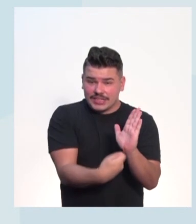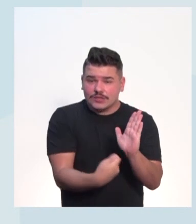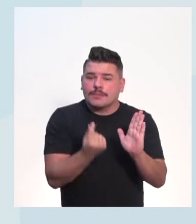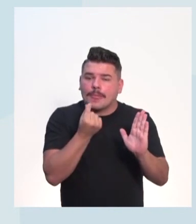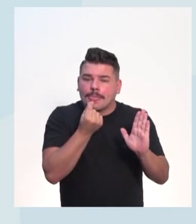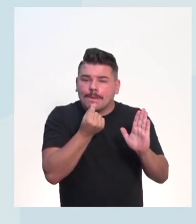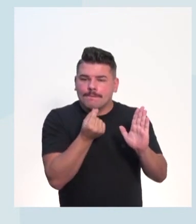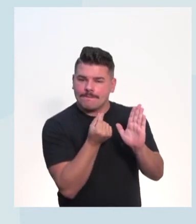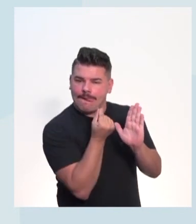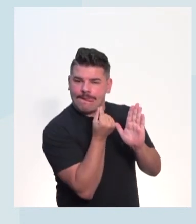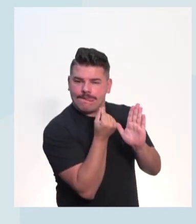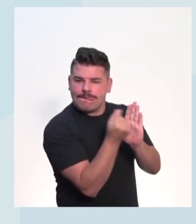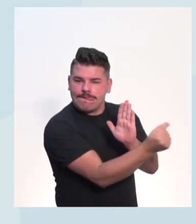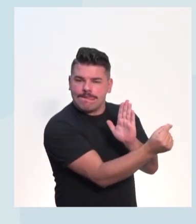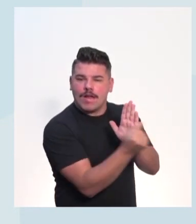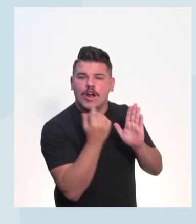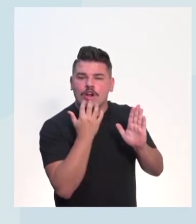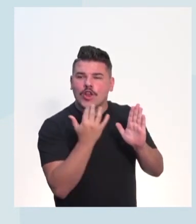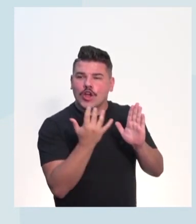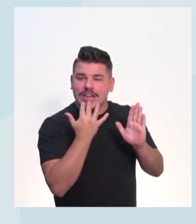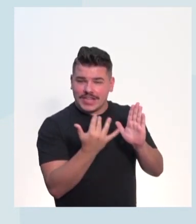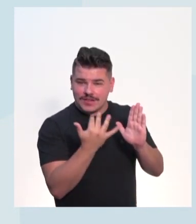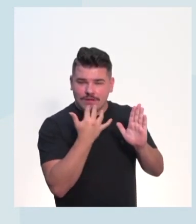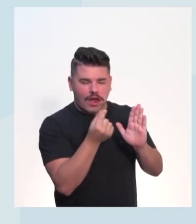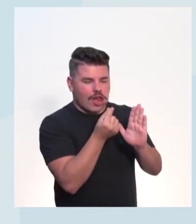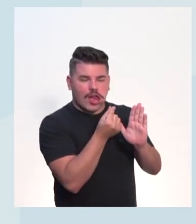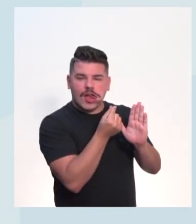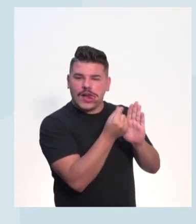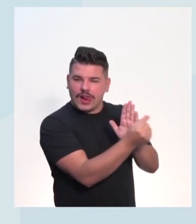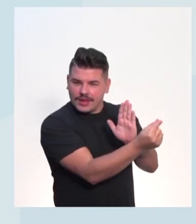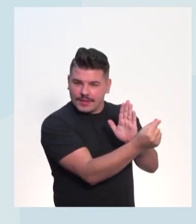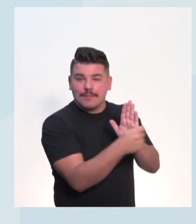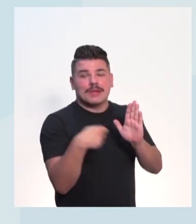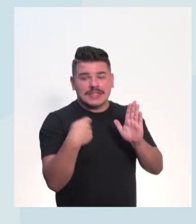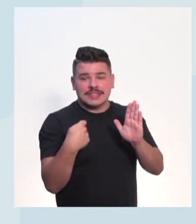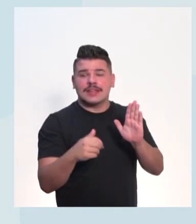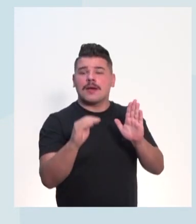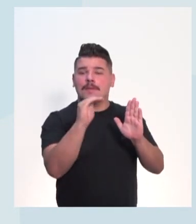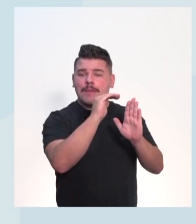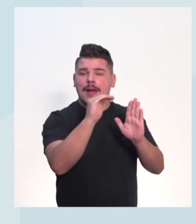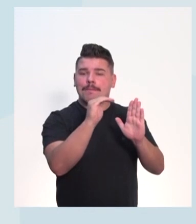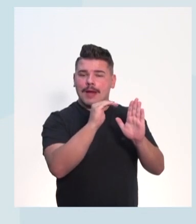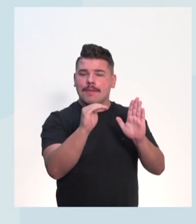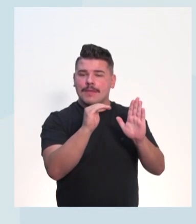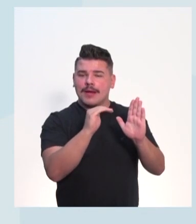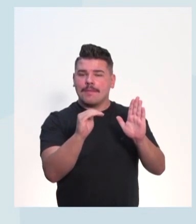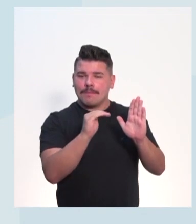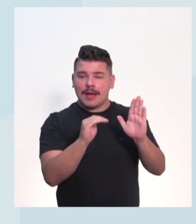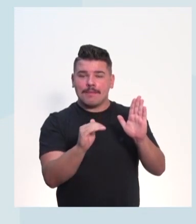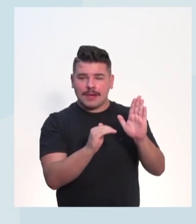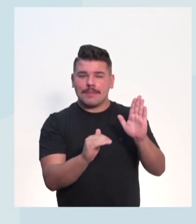gente consiga ser bom nessa técnica, a gente vai ter que seguir um passo a passo que eu vou explicar mais na frente.